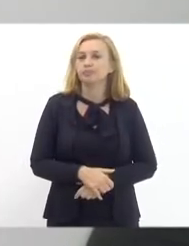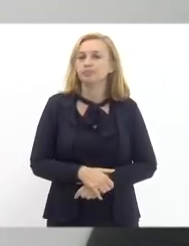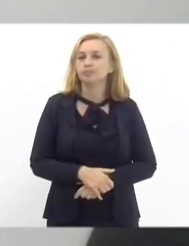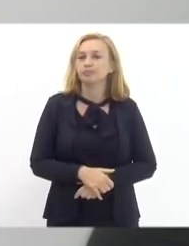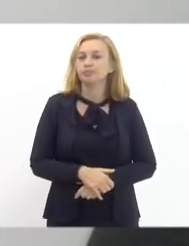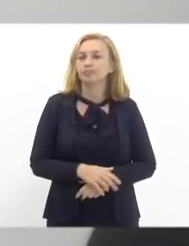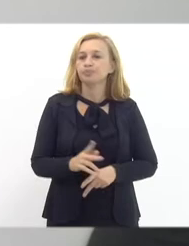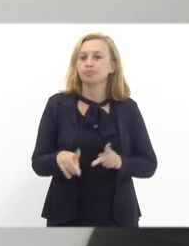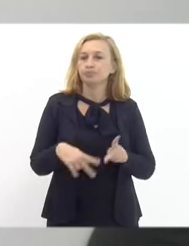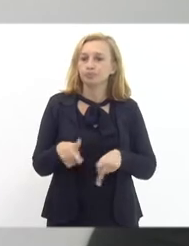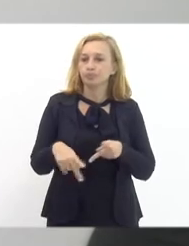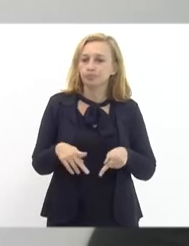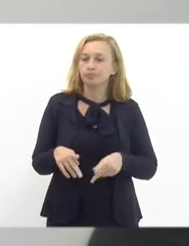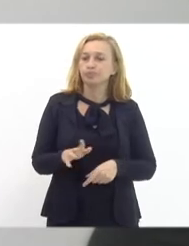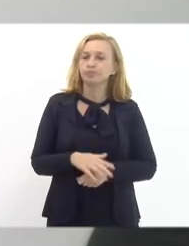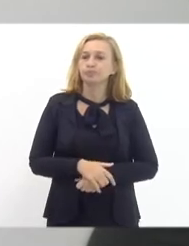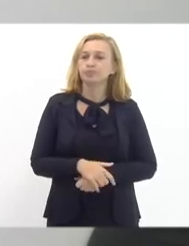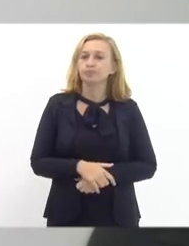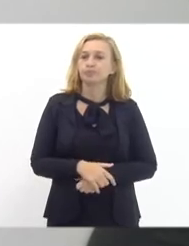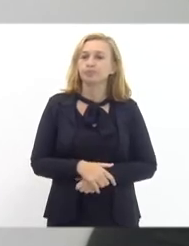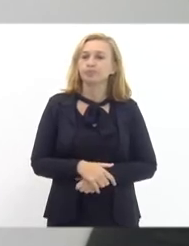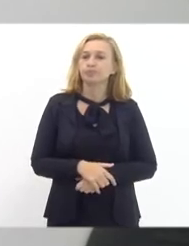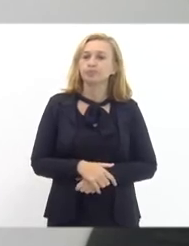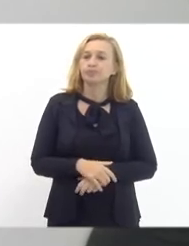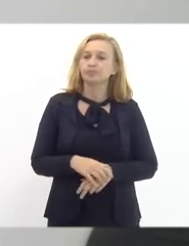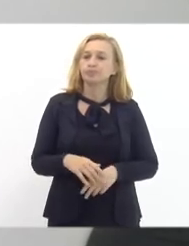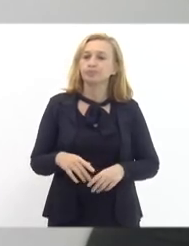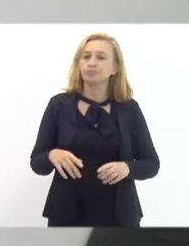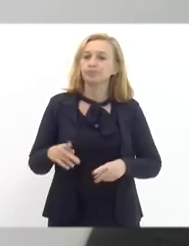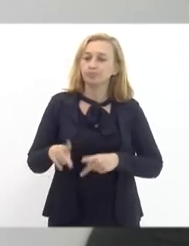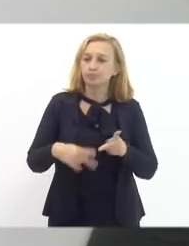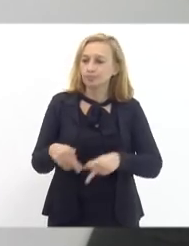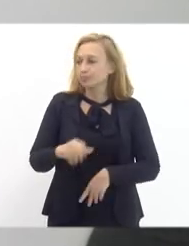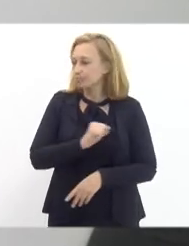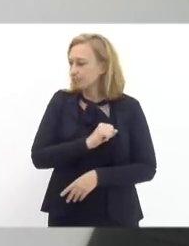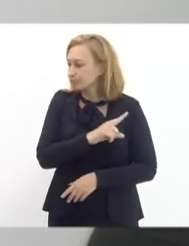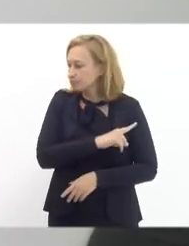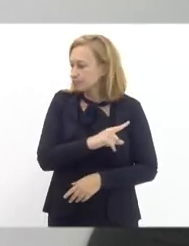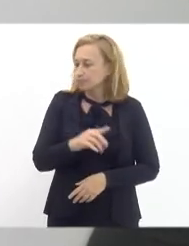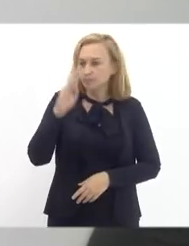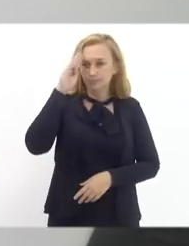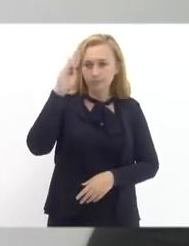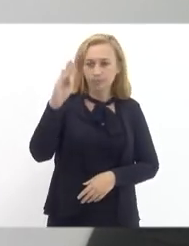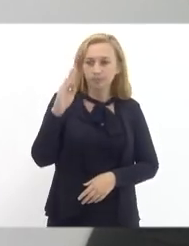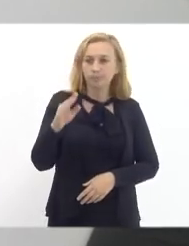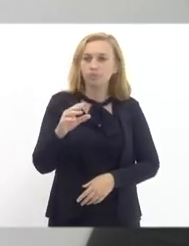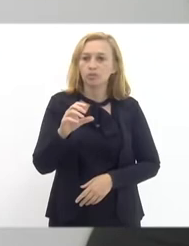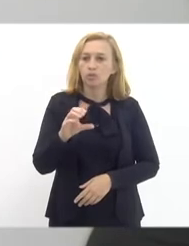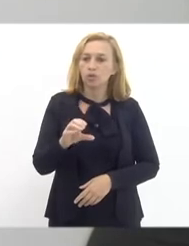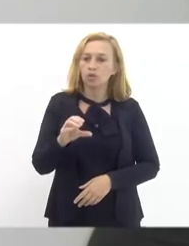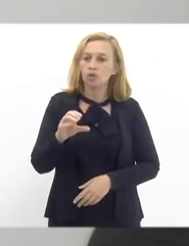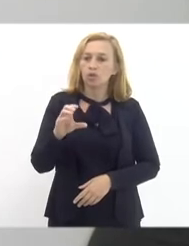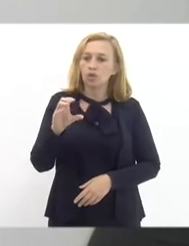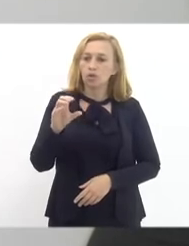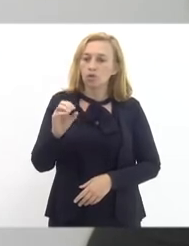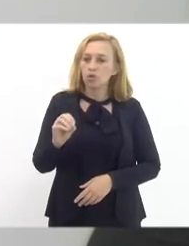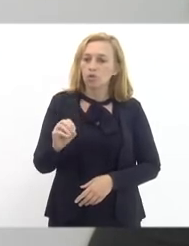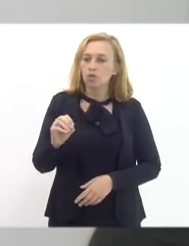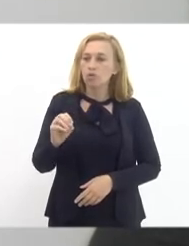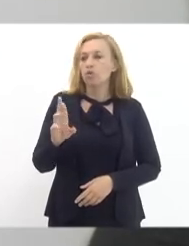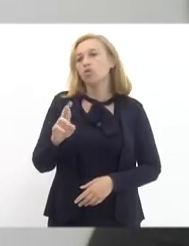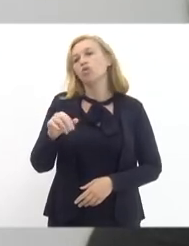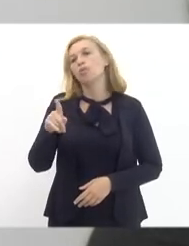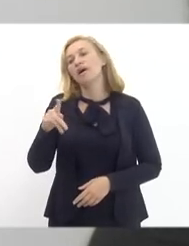pela população. Foi a população de São Gonçalo, especialmente a população do Colubandê, que